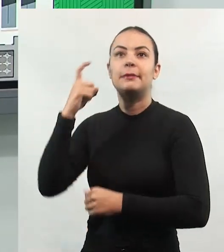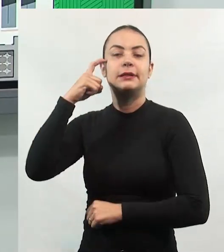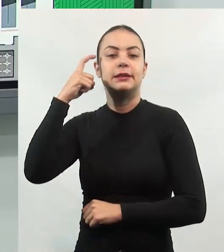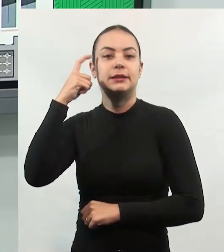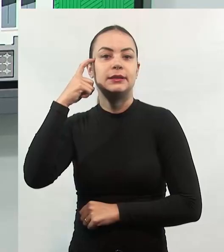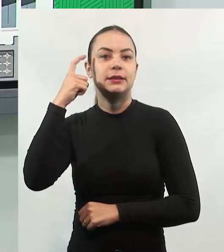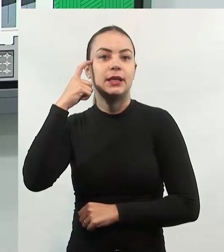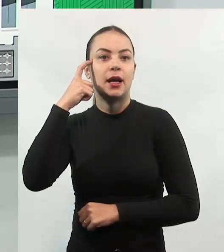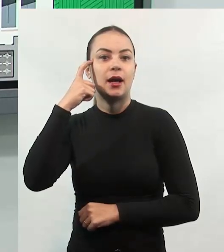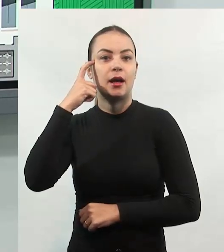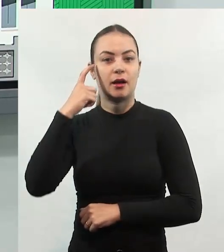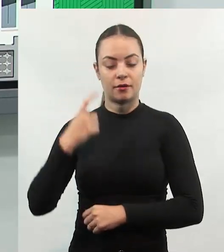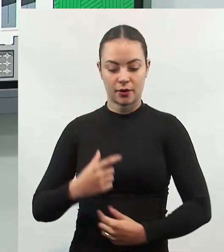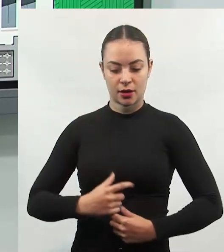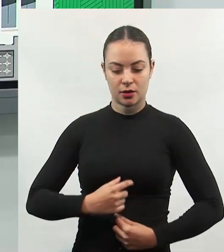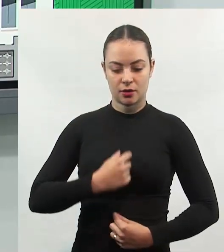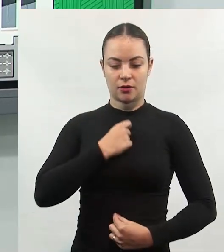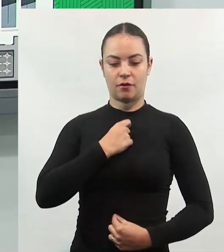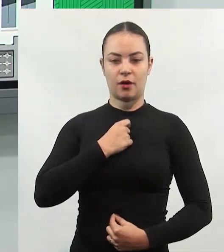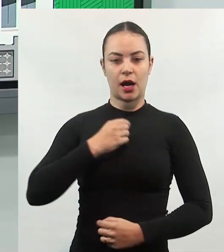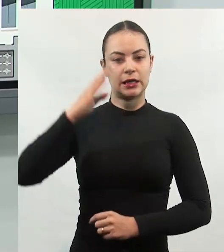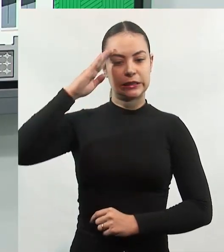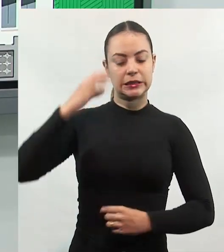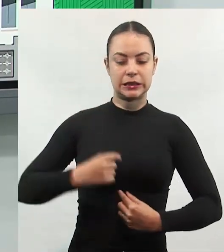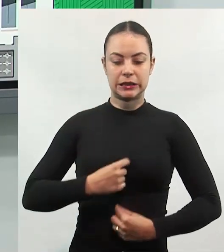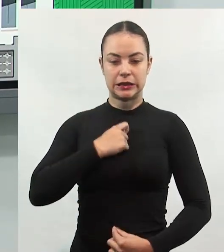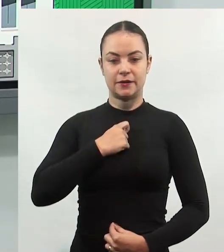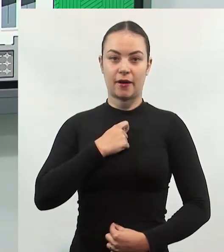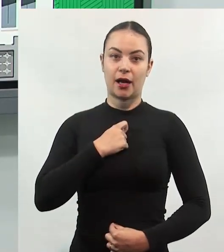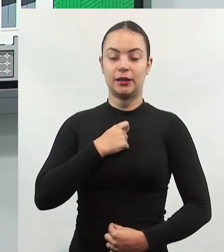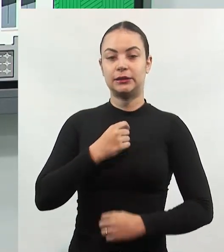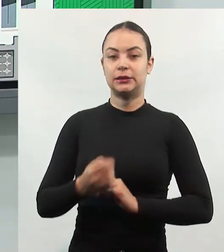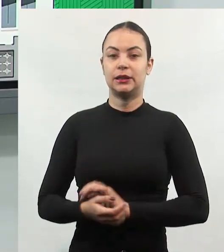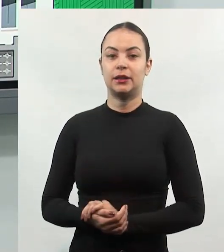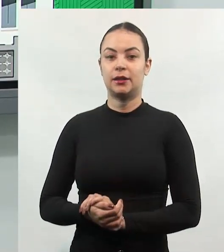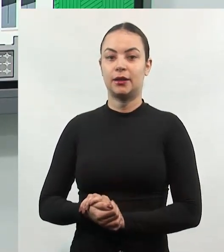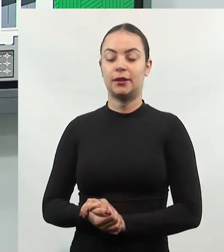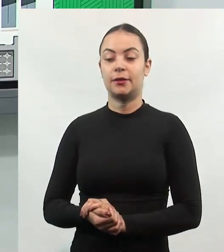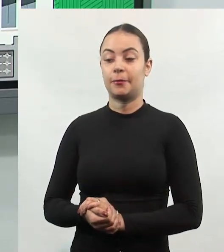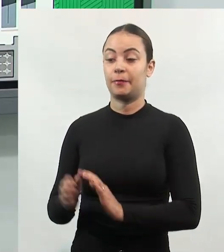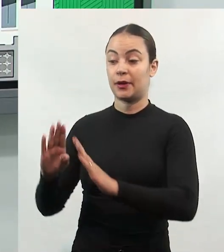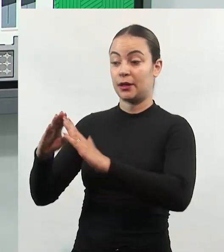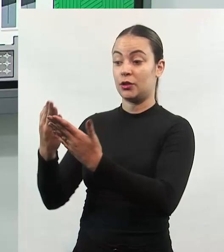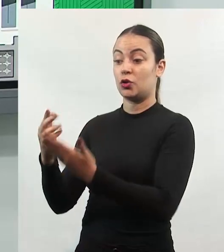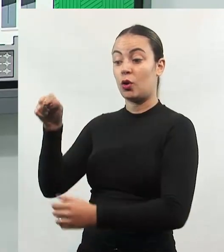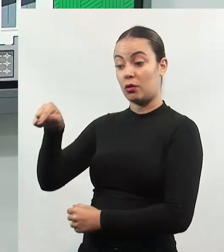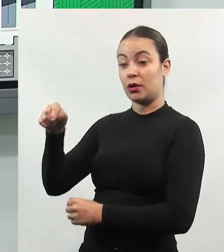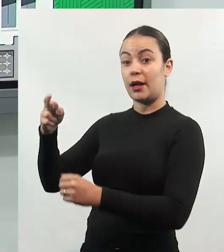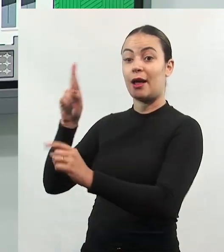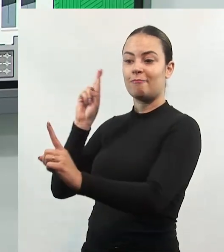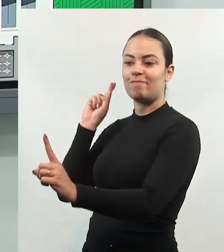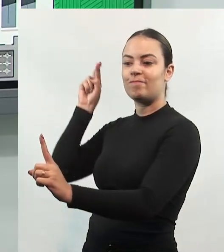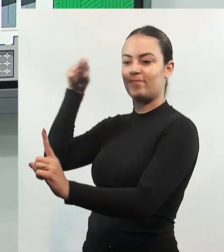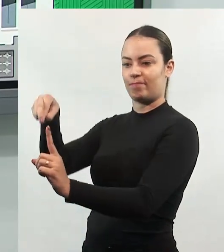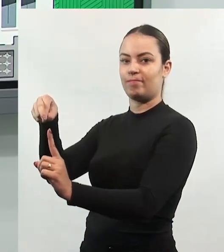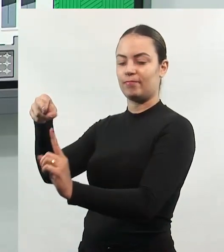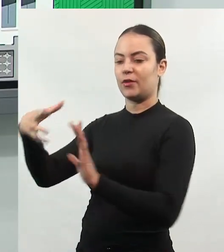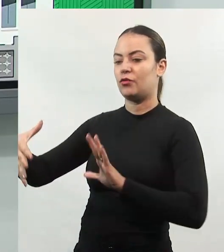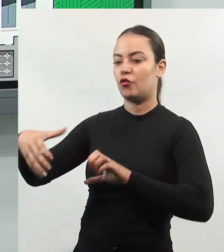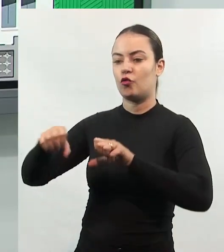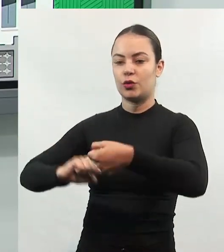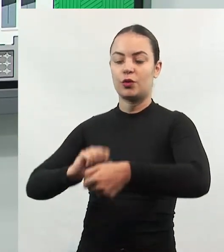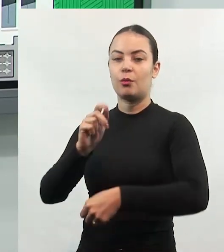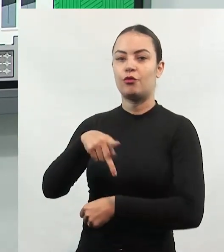que era referência em formação de professores e professoras. E eu quero saber como é que foi para cada um de vocês, de onde